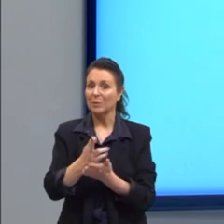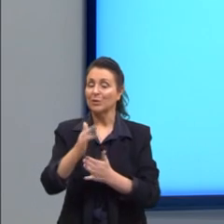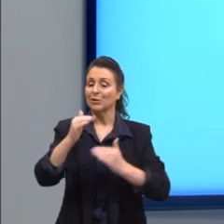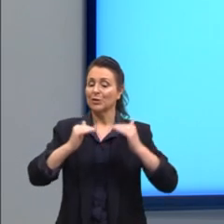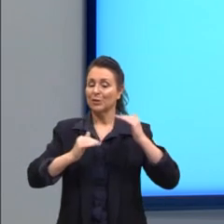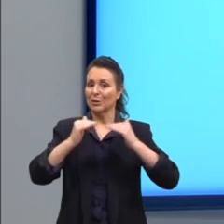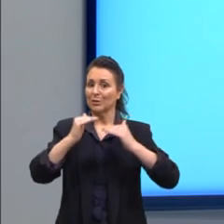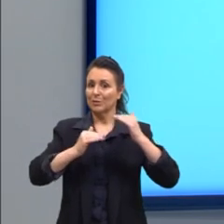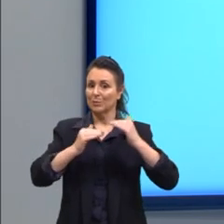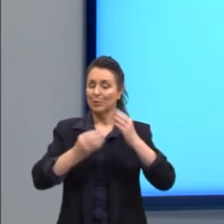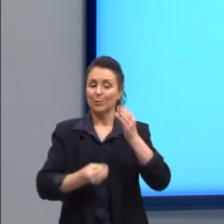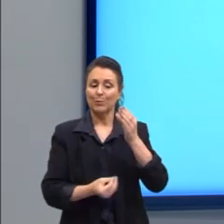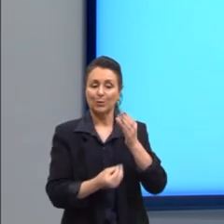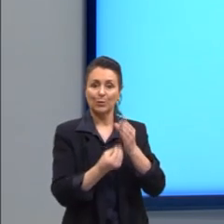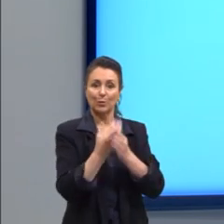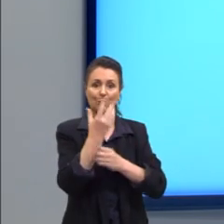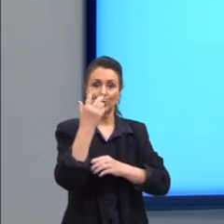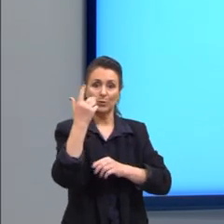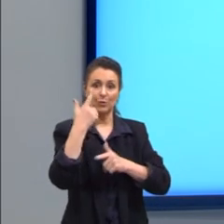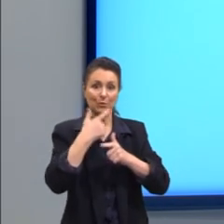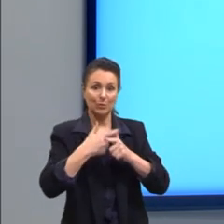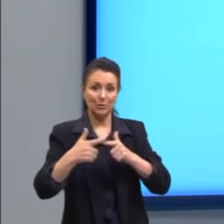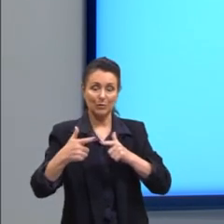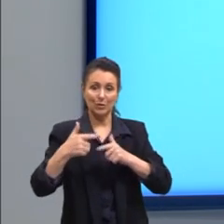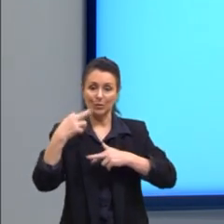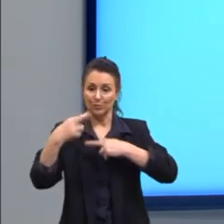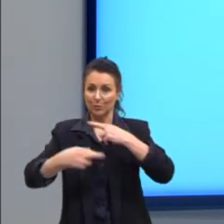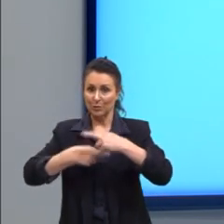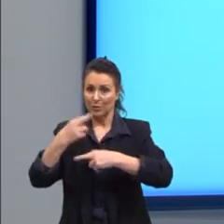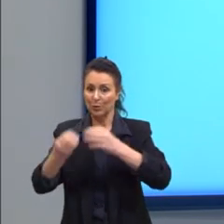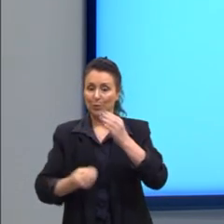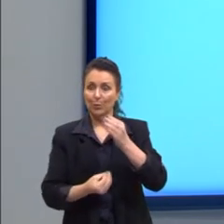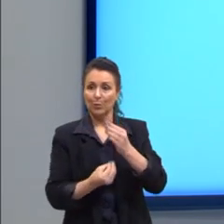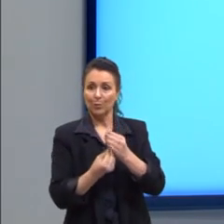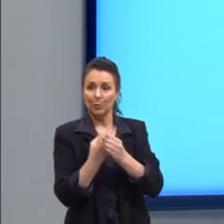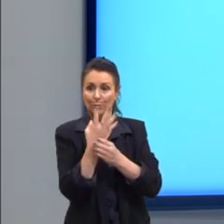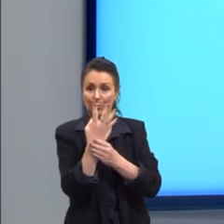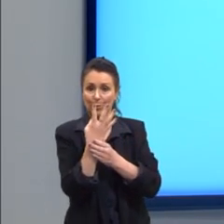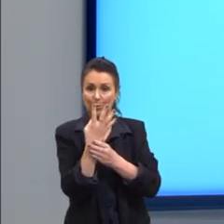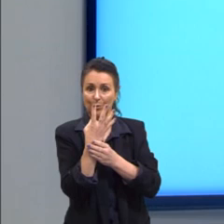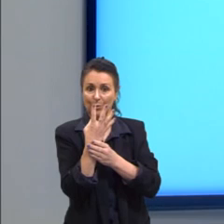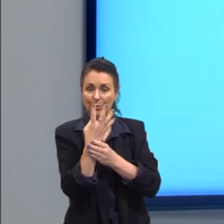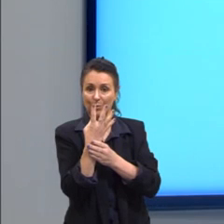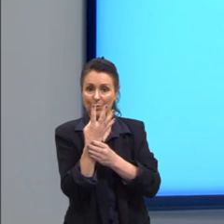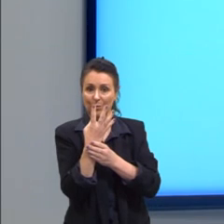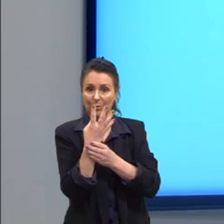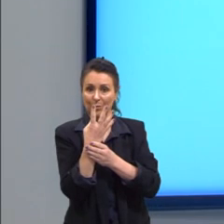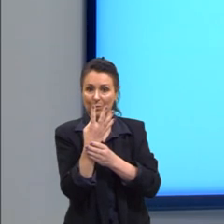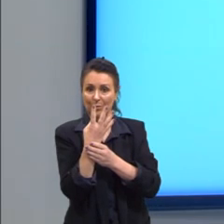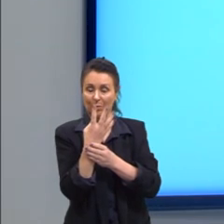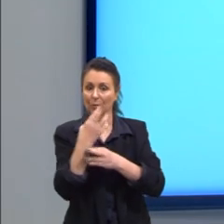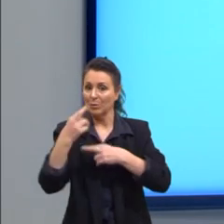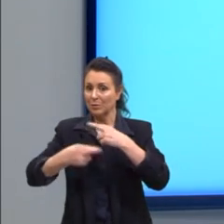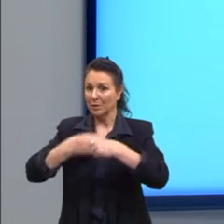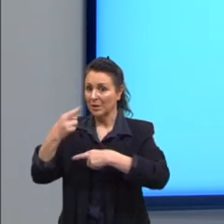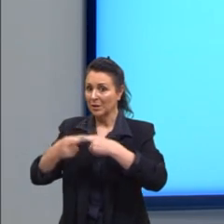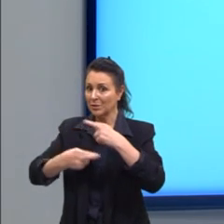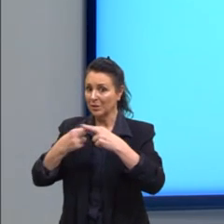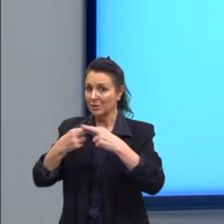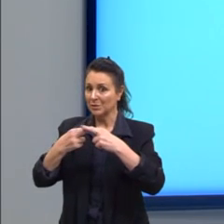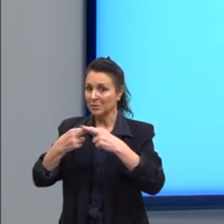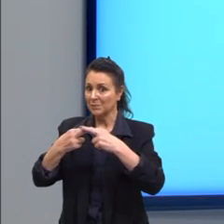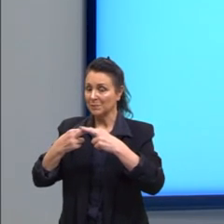é os produtos / que é isso meu produto não é tóxico de enxofre aqui estão os meus regentes e